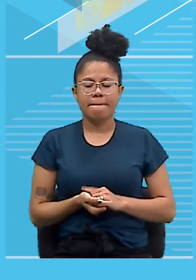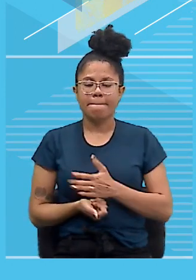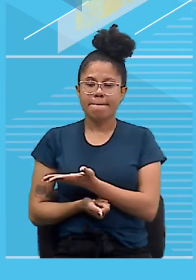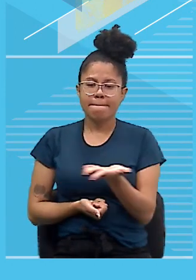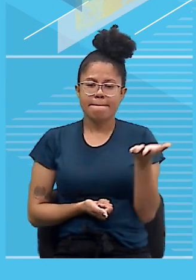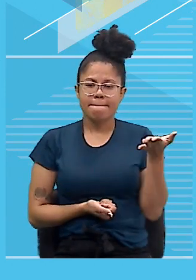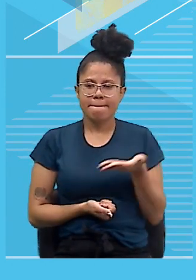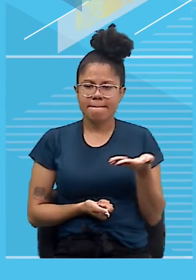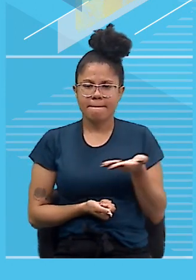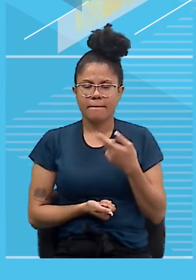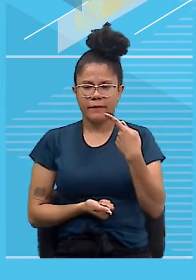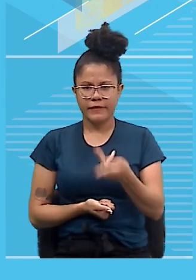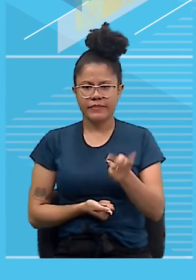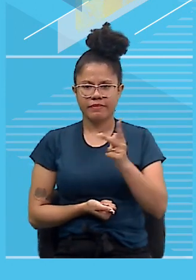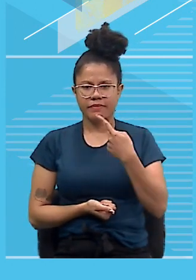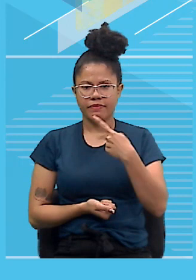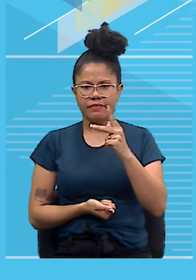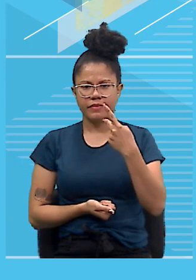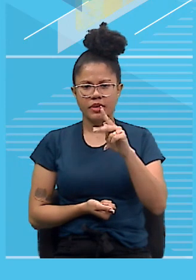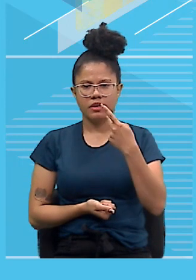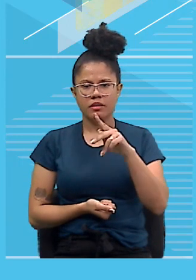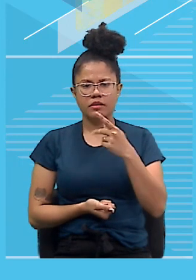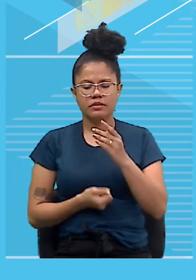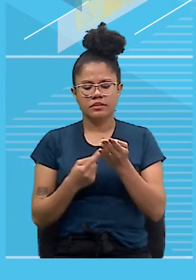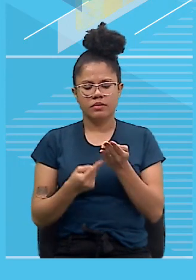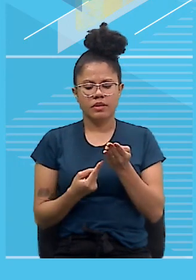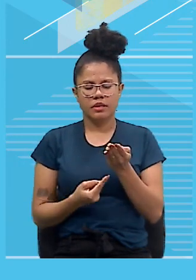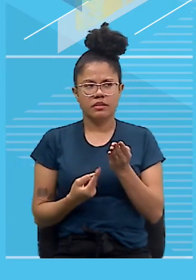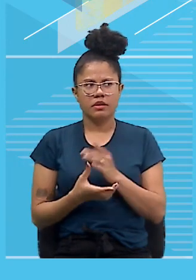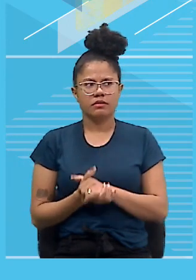no seu caderninho o Mali conflito